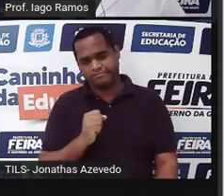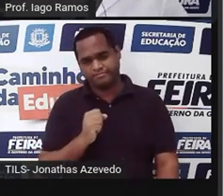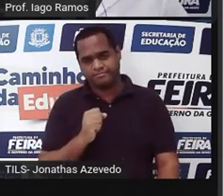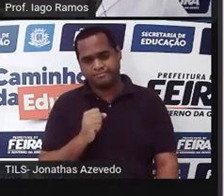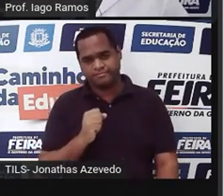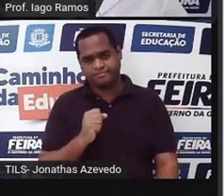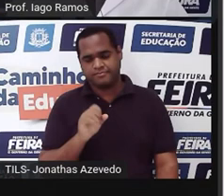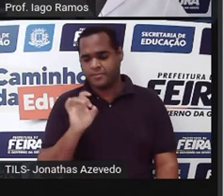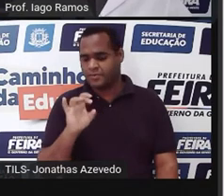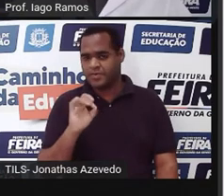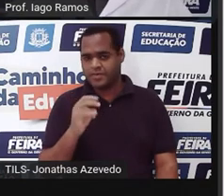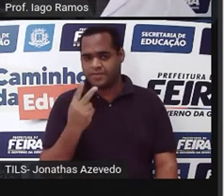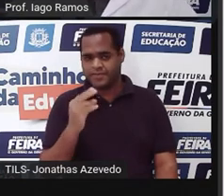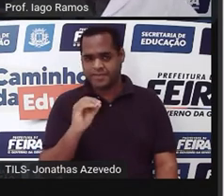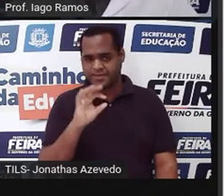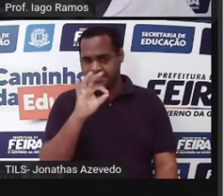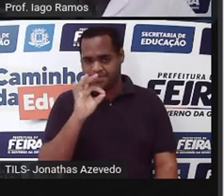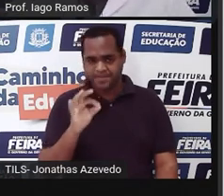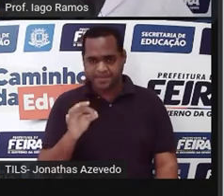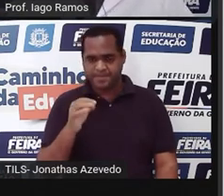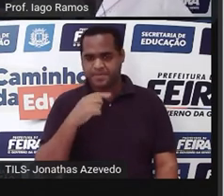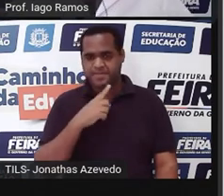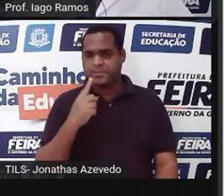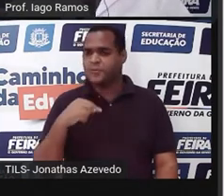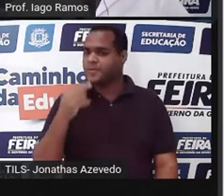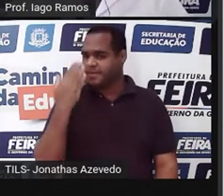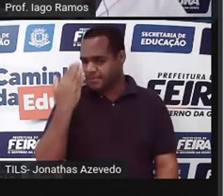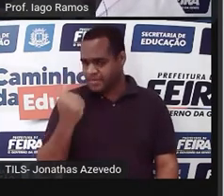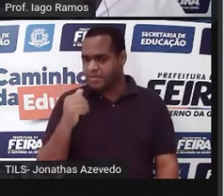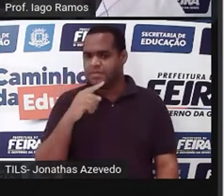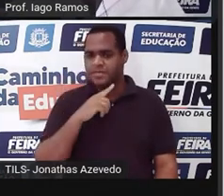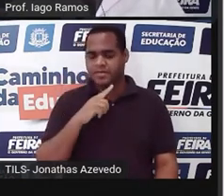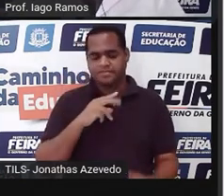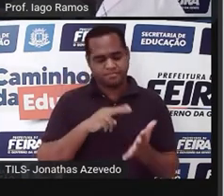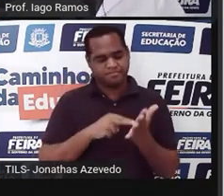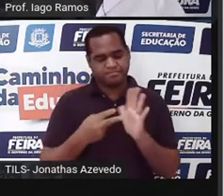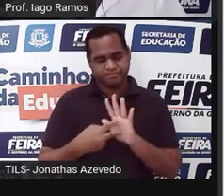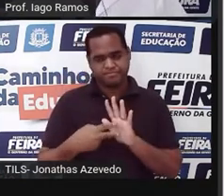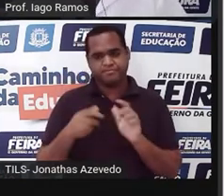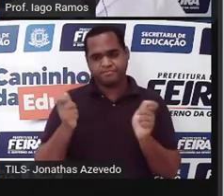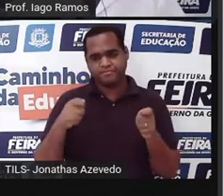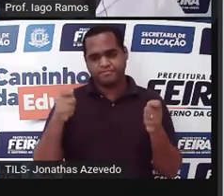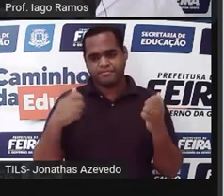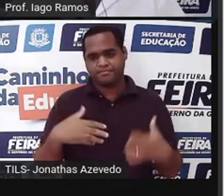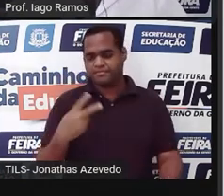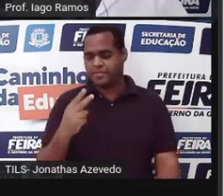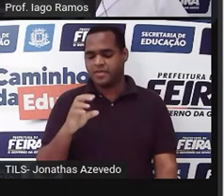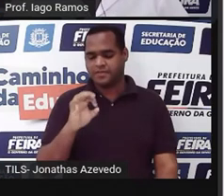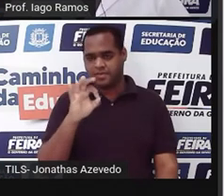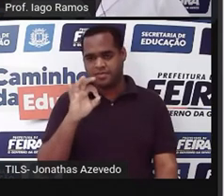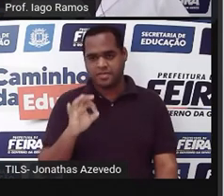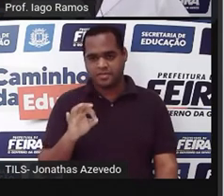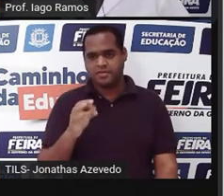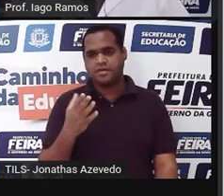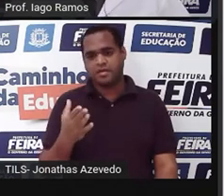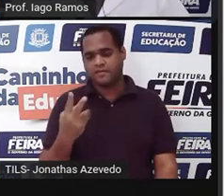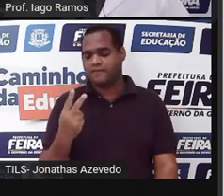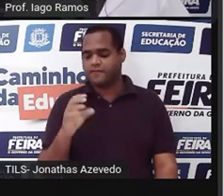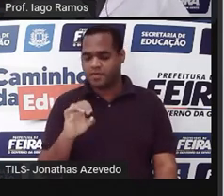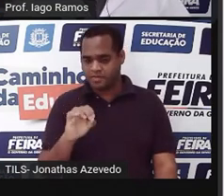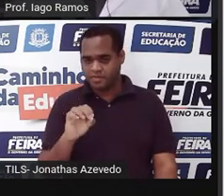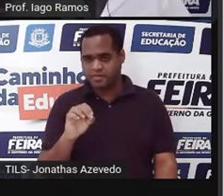só que Vinte por cento a gente sabe o significado disso é 20 né